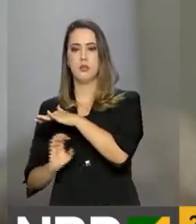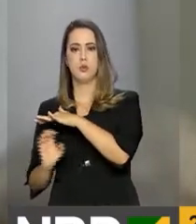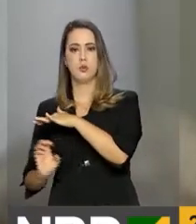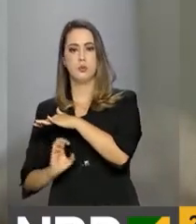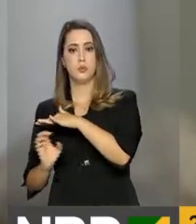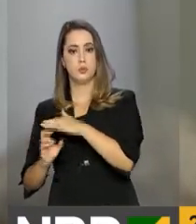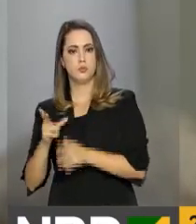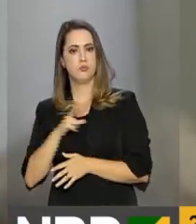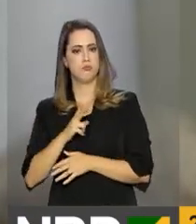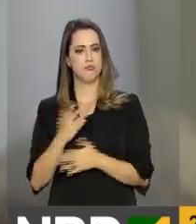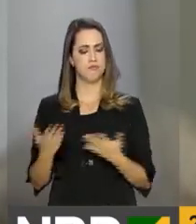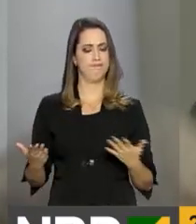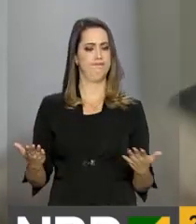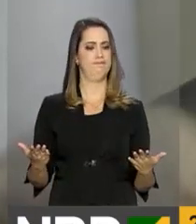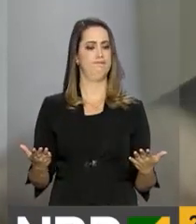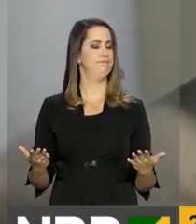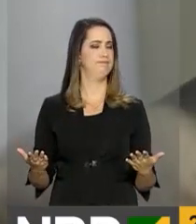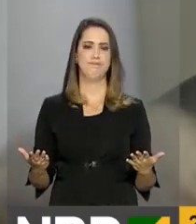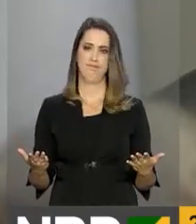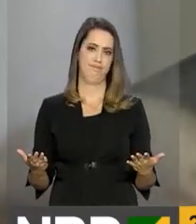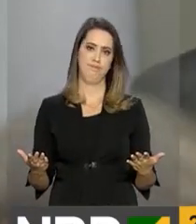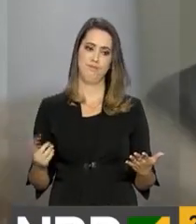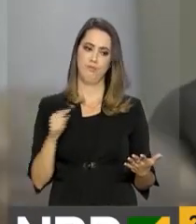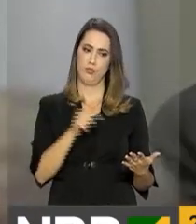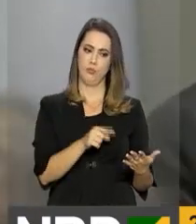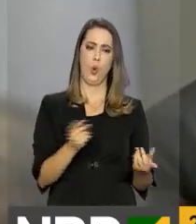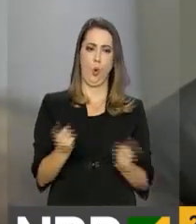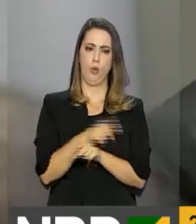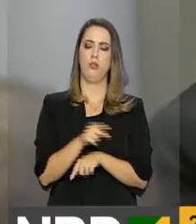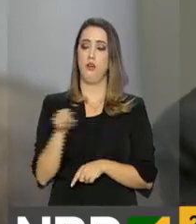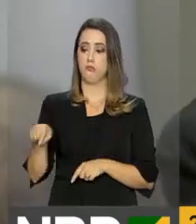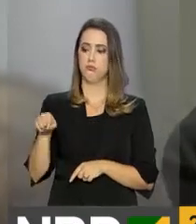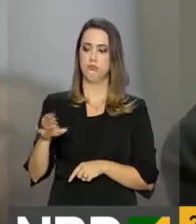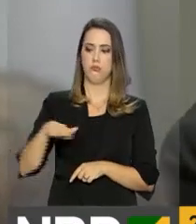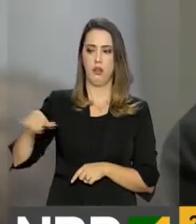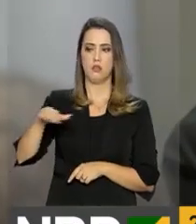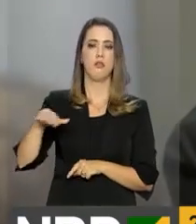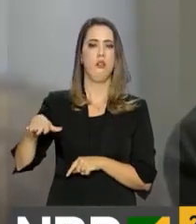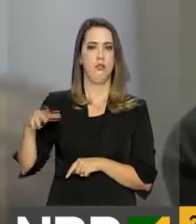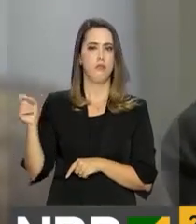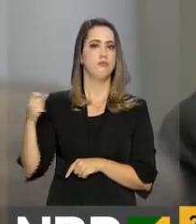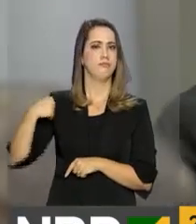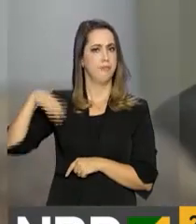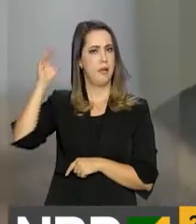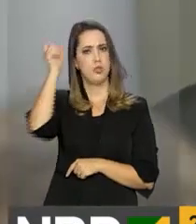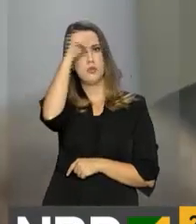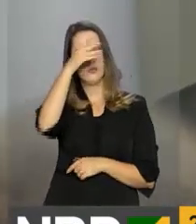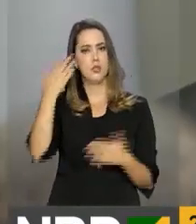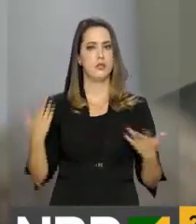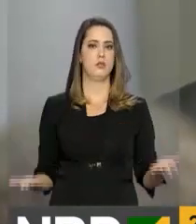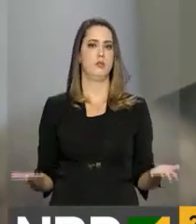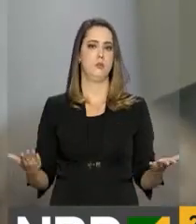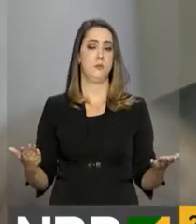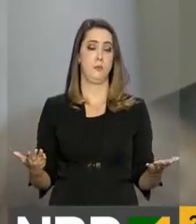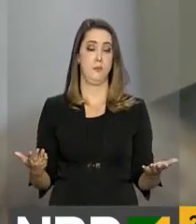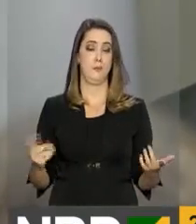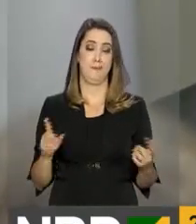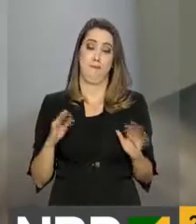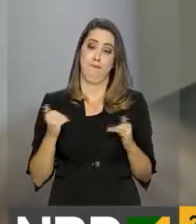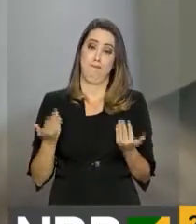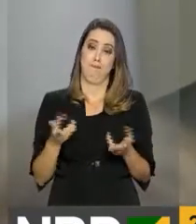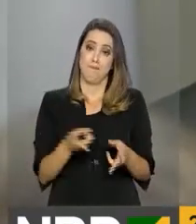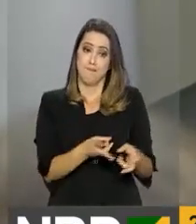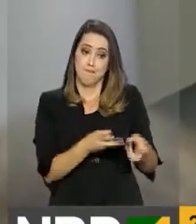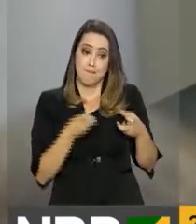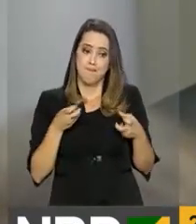da atividade privada? Evidentemente que não. Até o contrário, se quisesse fazer alguma comparação, não é? E por isto, quando eu